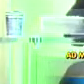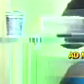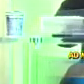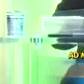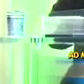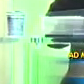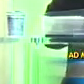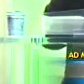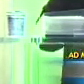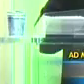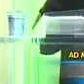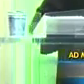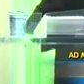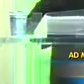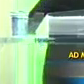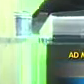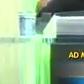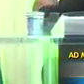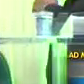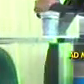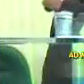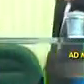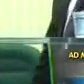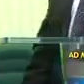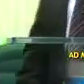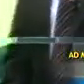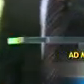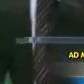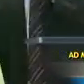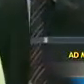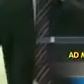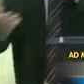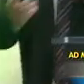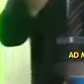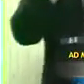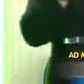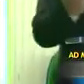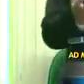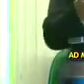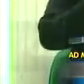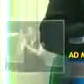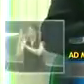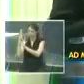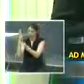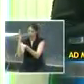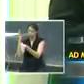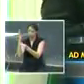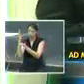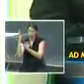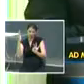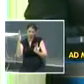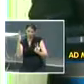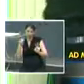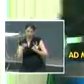vida, que é o que a palavra diz. Um galho em si próprio, ele não pode sentir, ele não